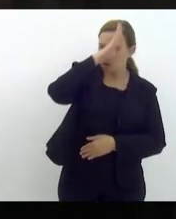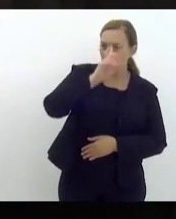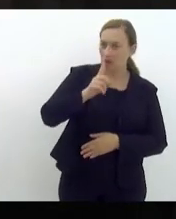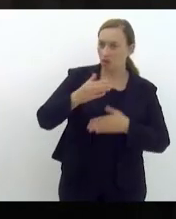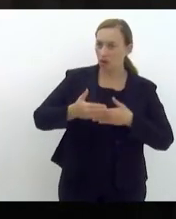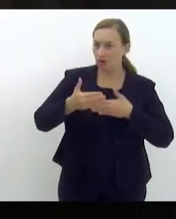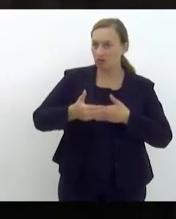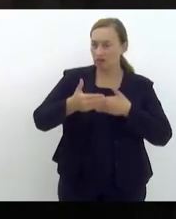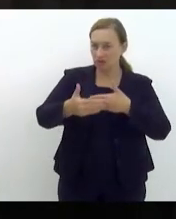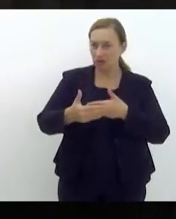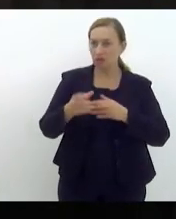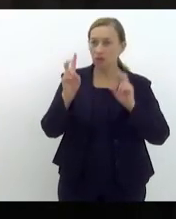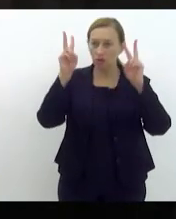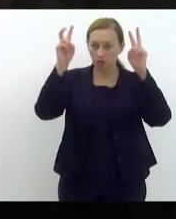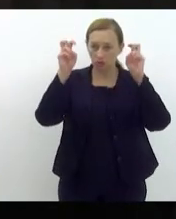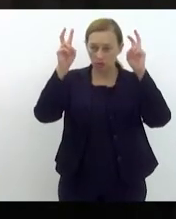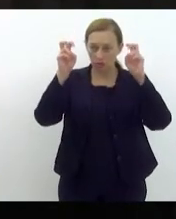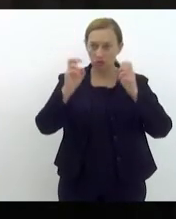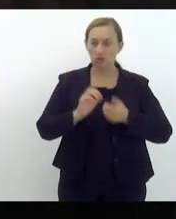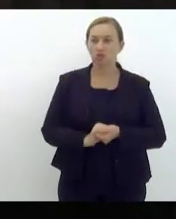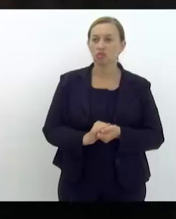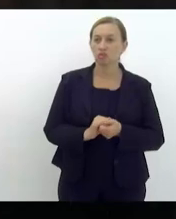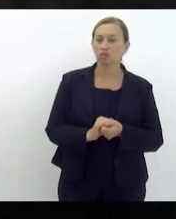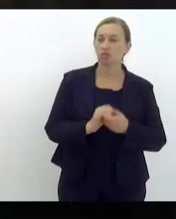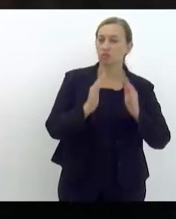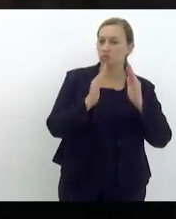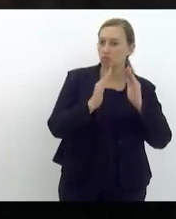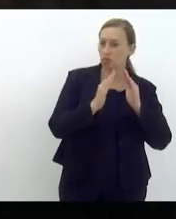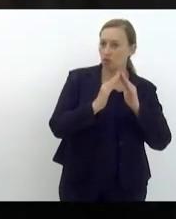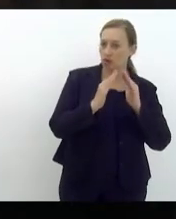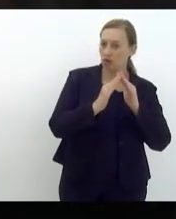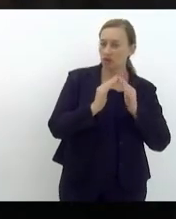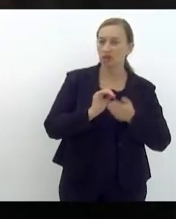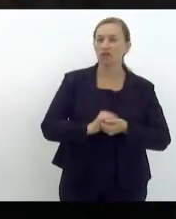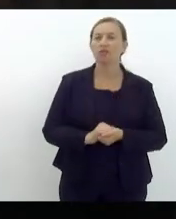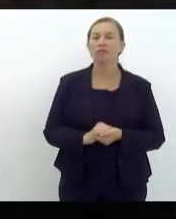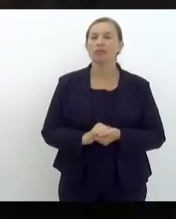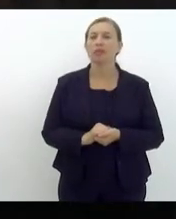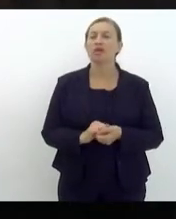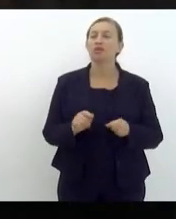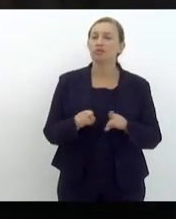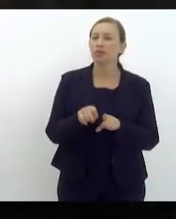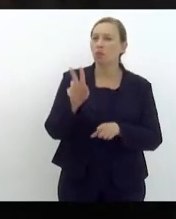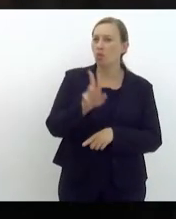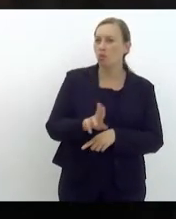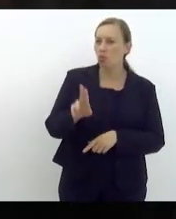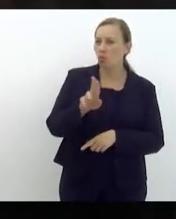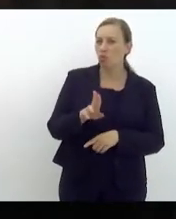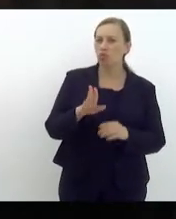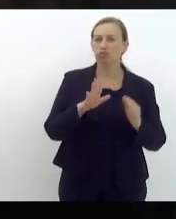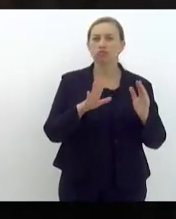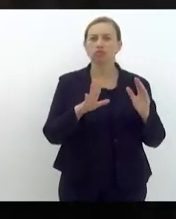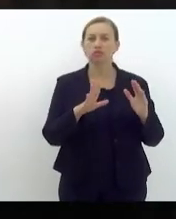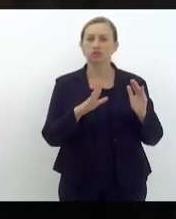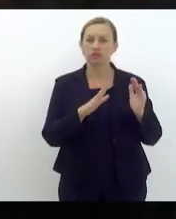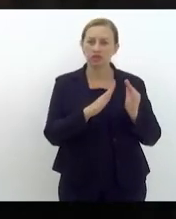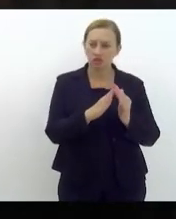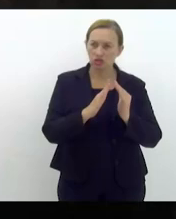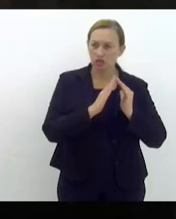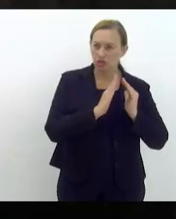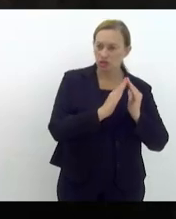avançarem na pauta Habitacional é também o uso destas moradias